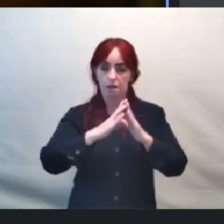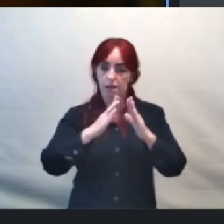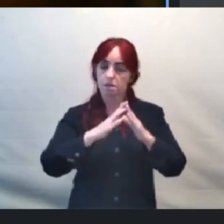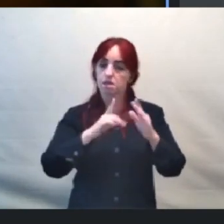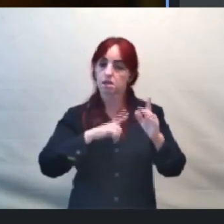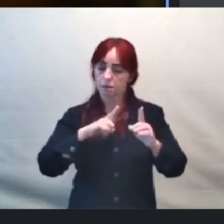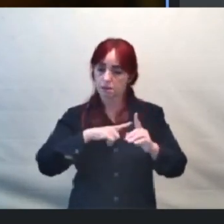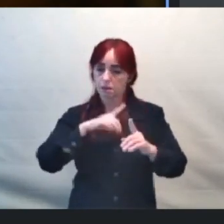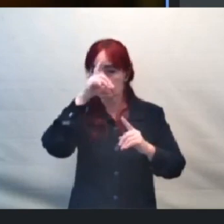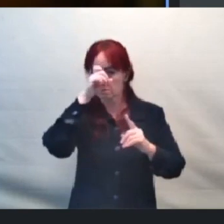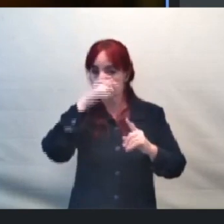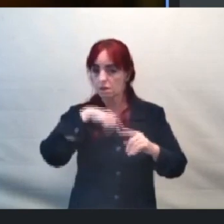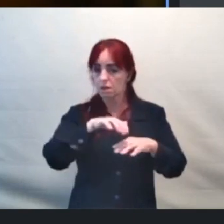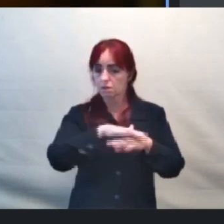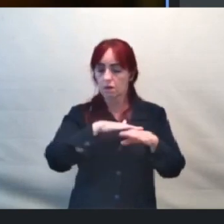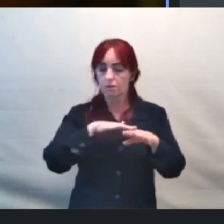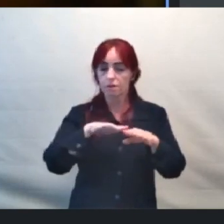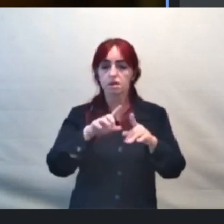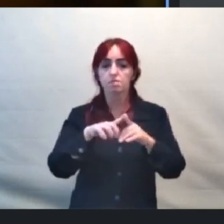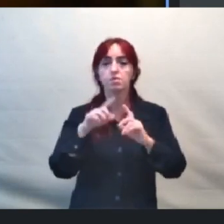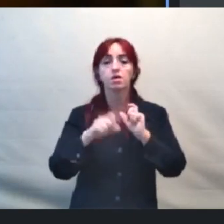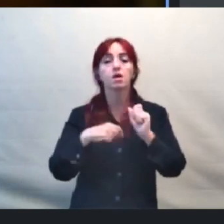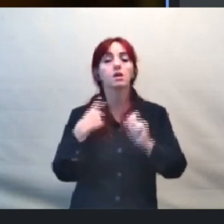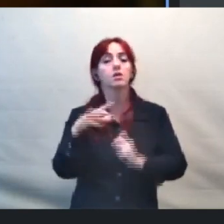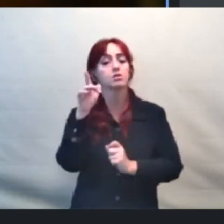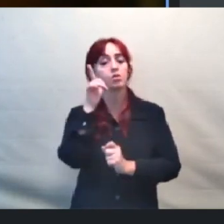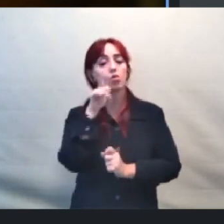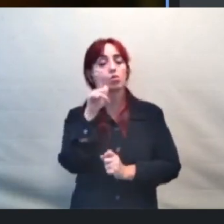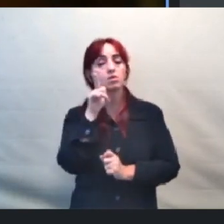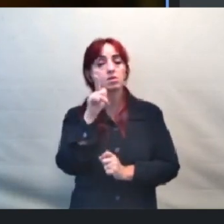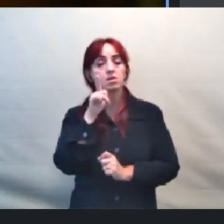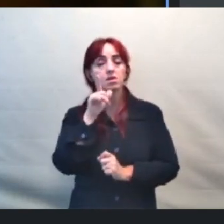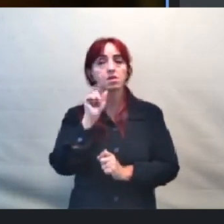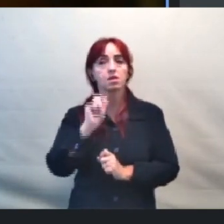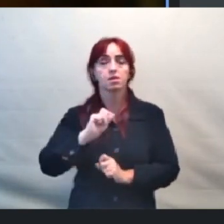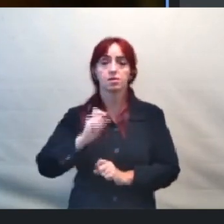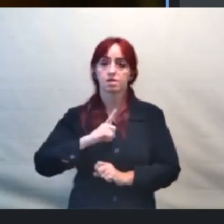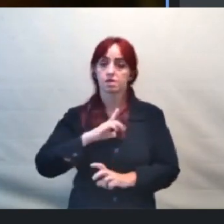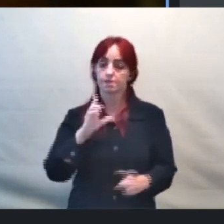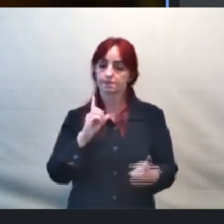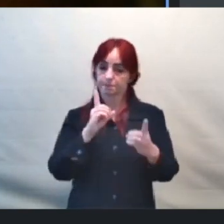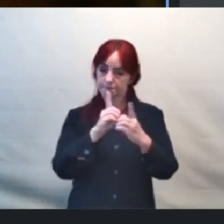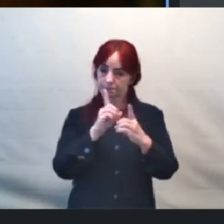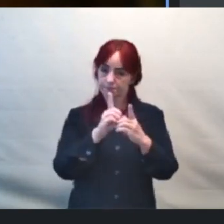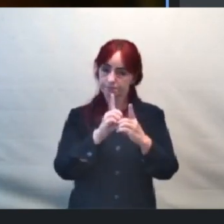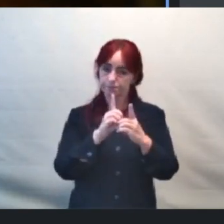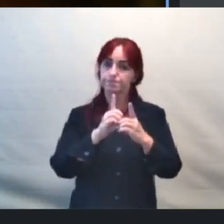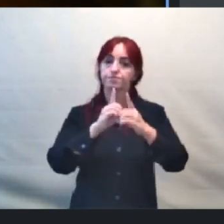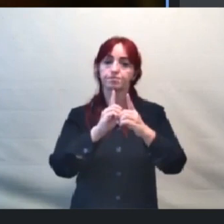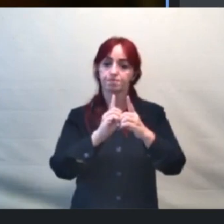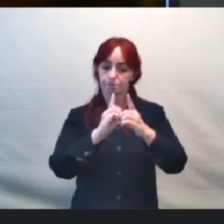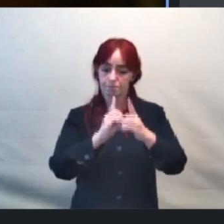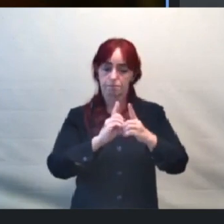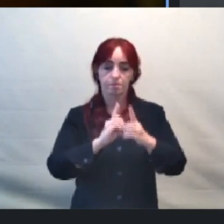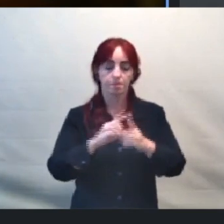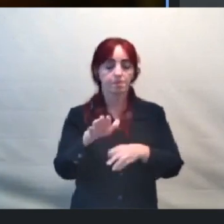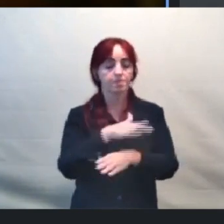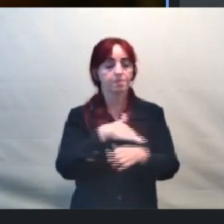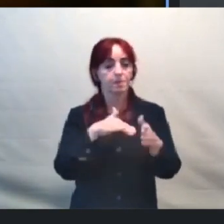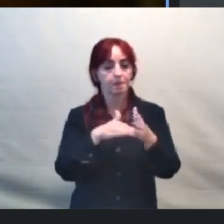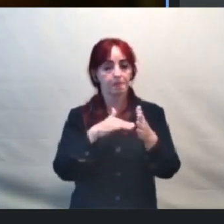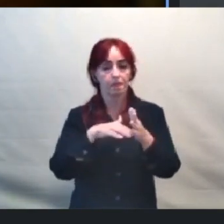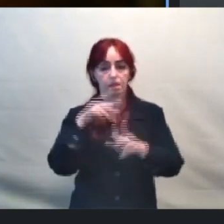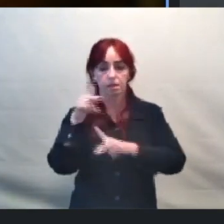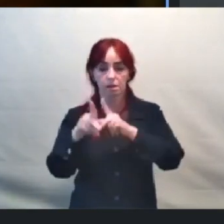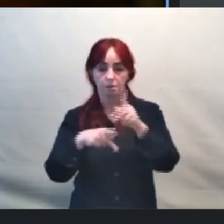e exatamente para que a gente consiga dar o atendimento necessário para todos esses usuários